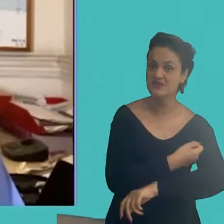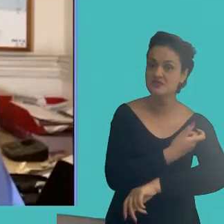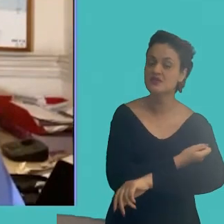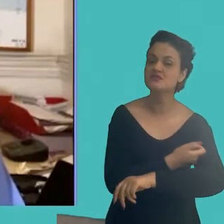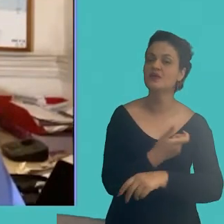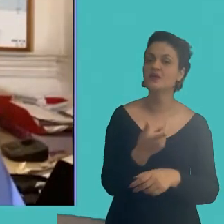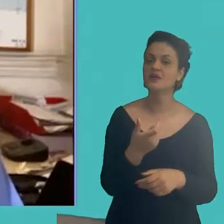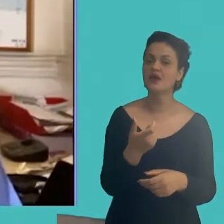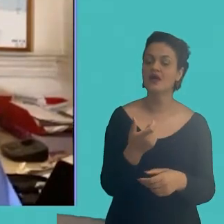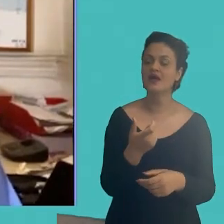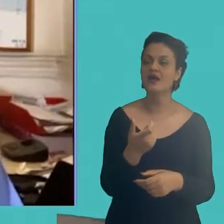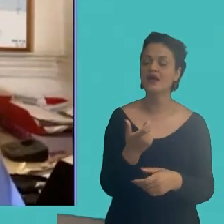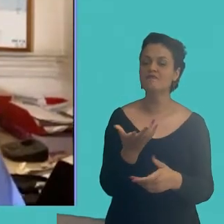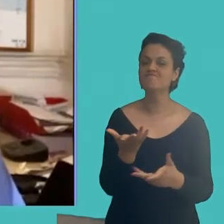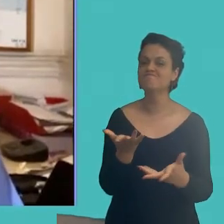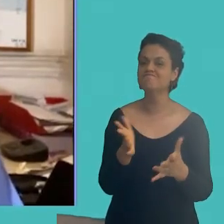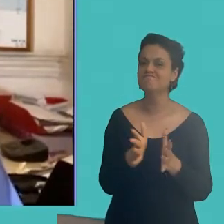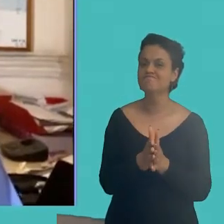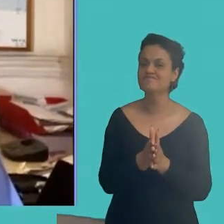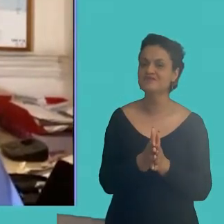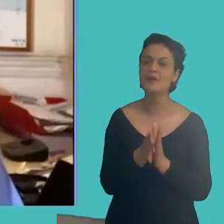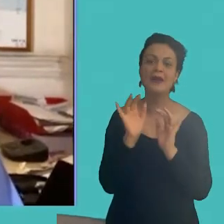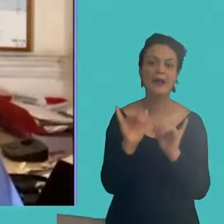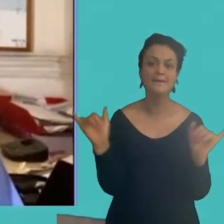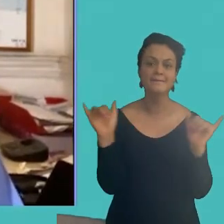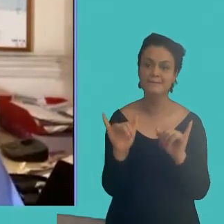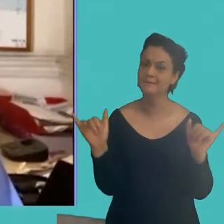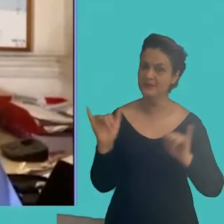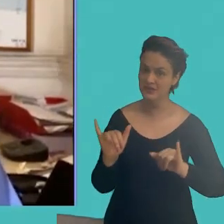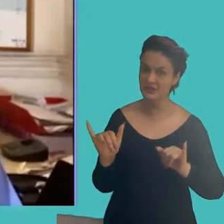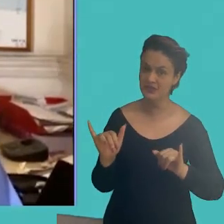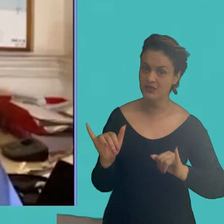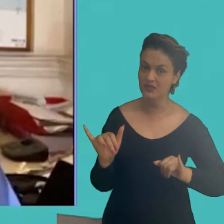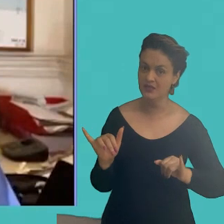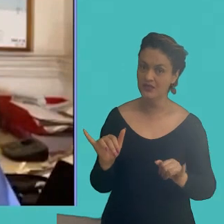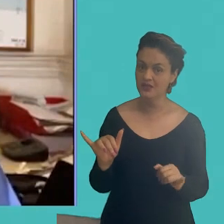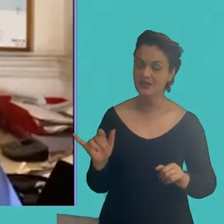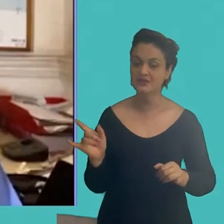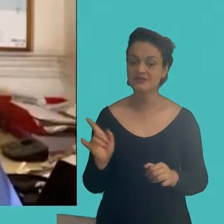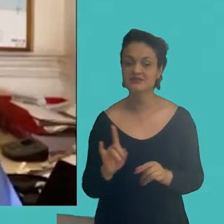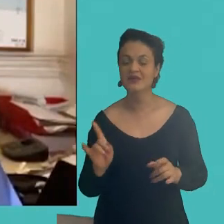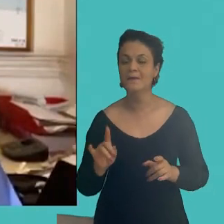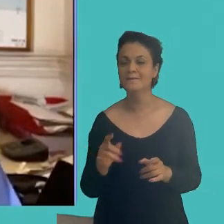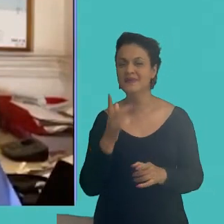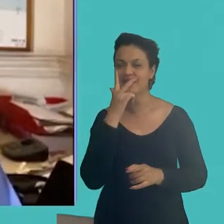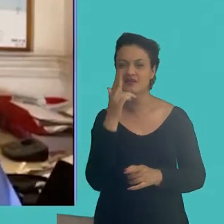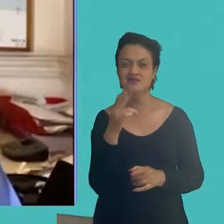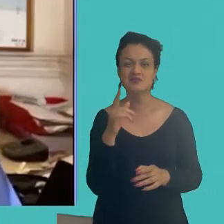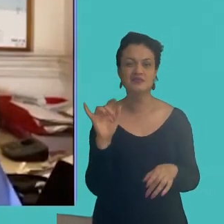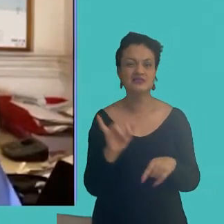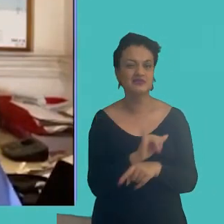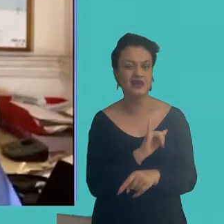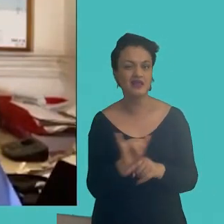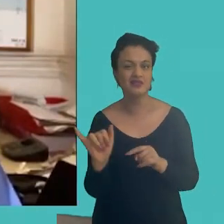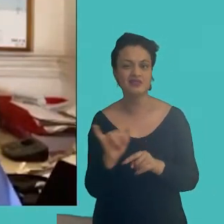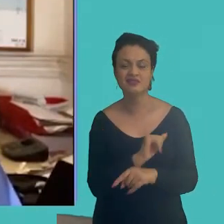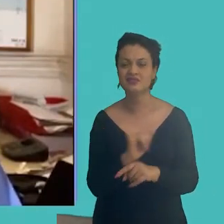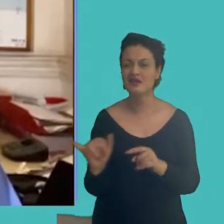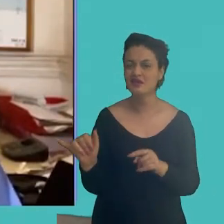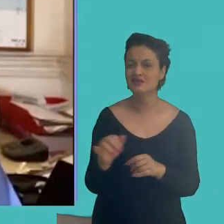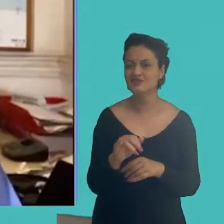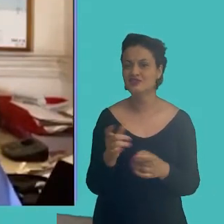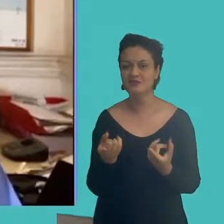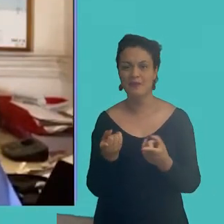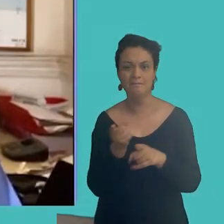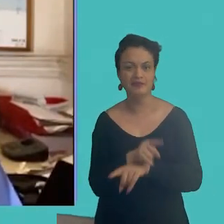eu nem diria que é uma campanha, é uma sanha destruidora do